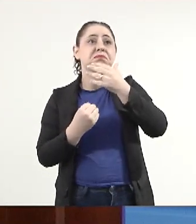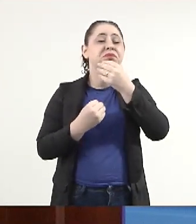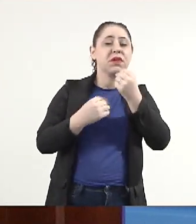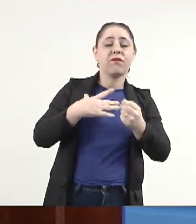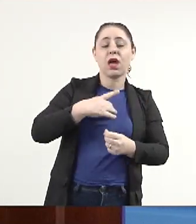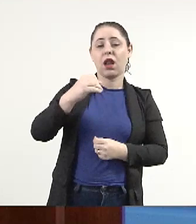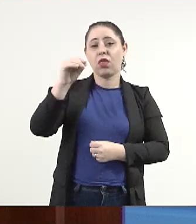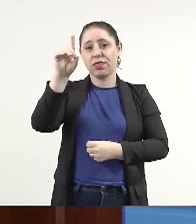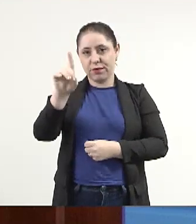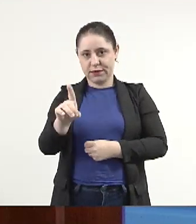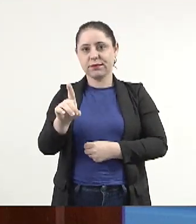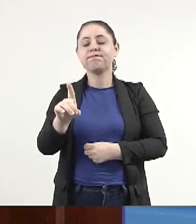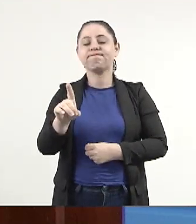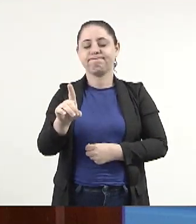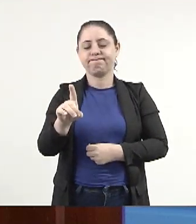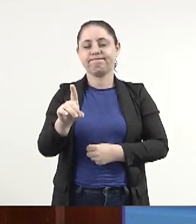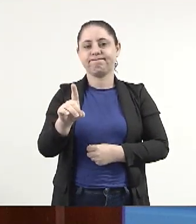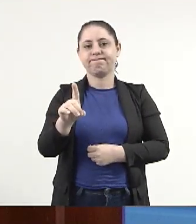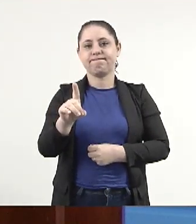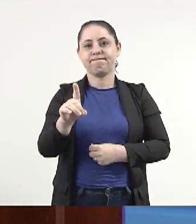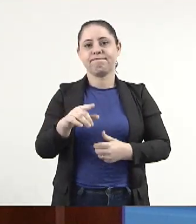com deficiência.